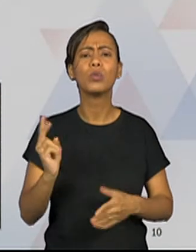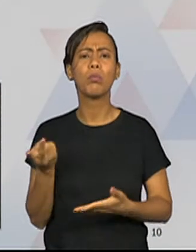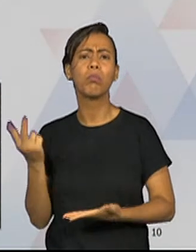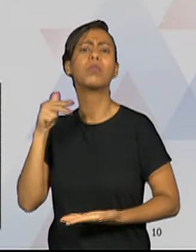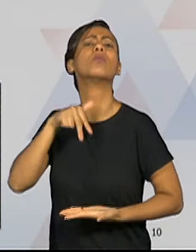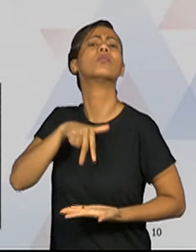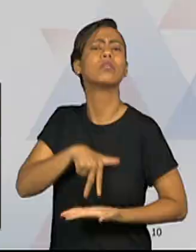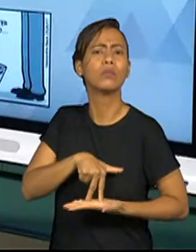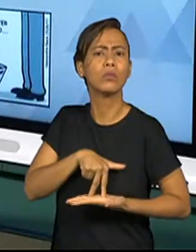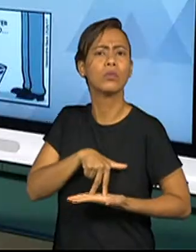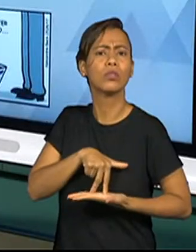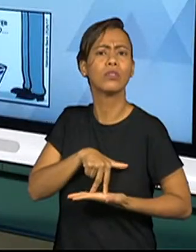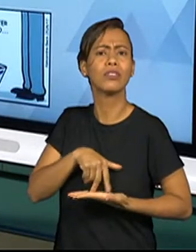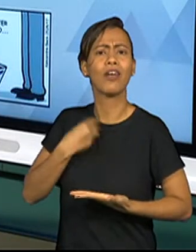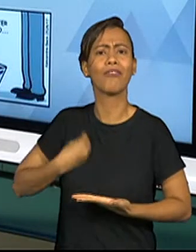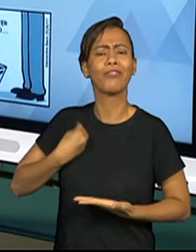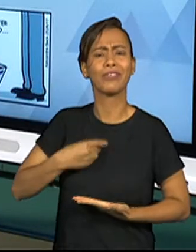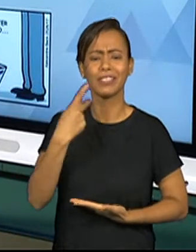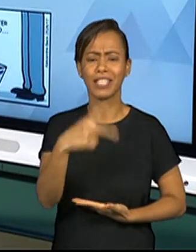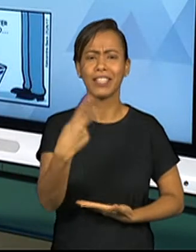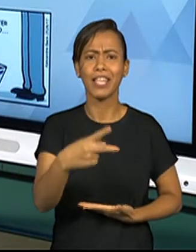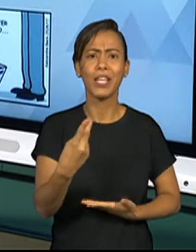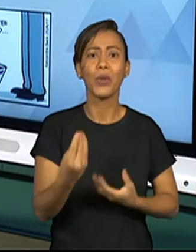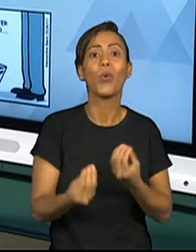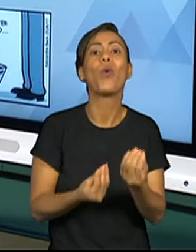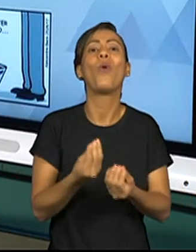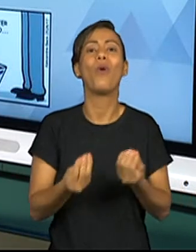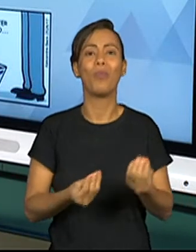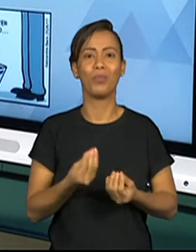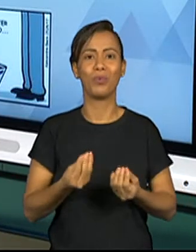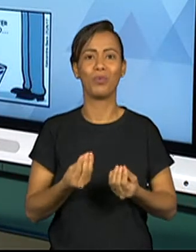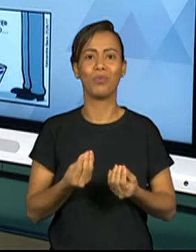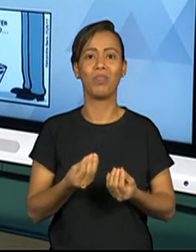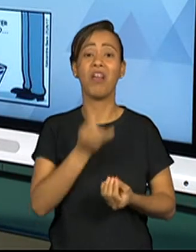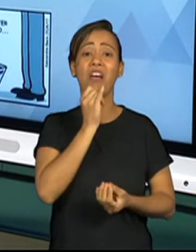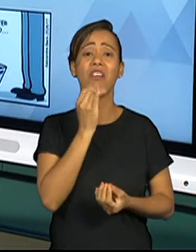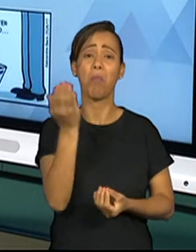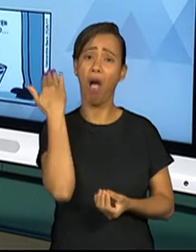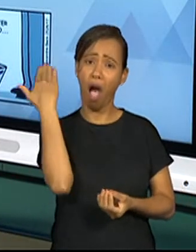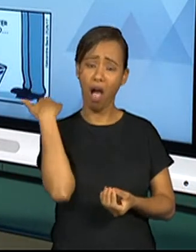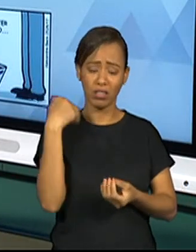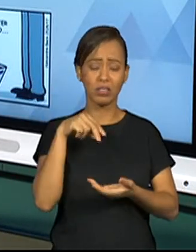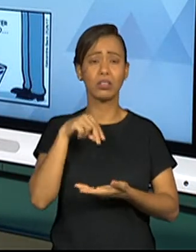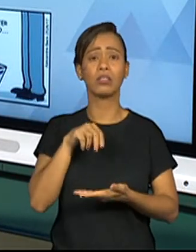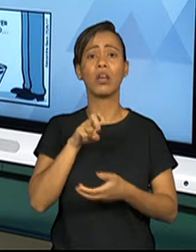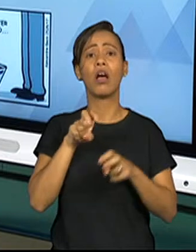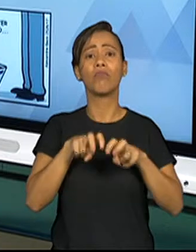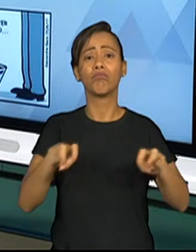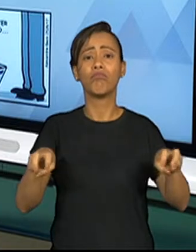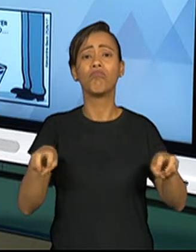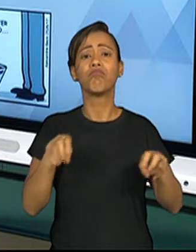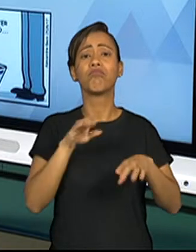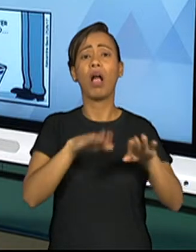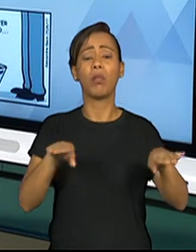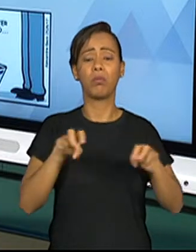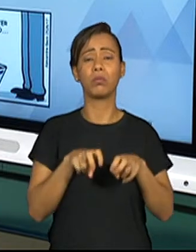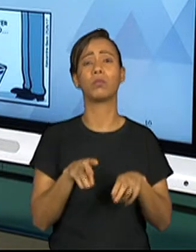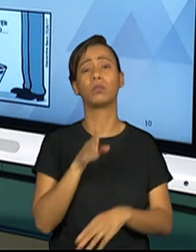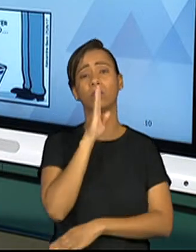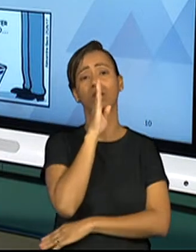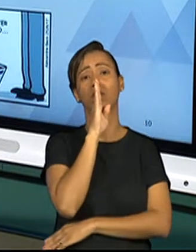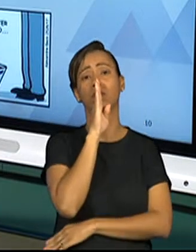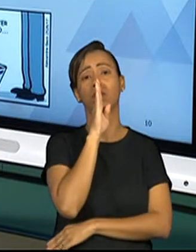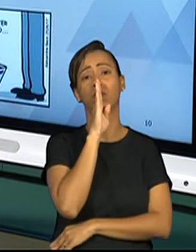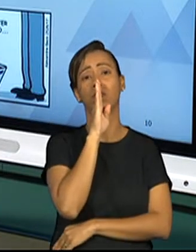sua própria aprendizagem, né? Ele não é mais aquele aluno que fica sentado, recebendo aquilo que o professor fala para ele, como se ele fosse